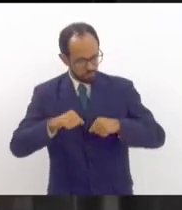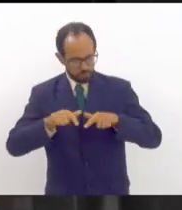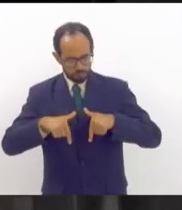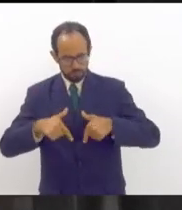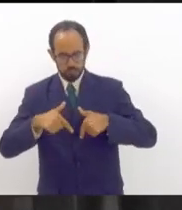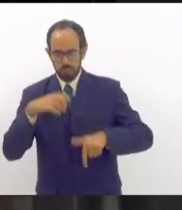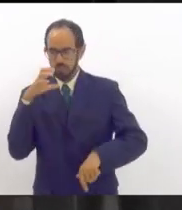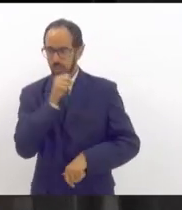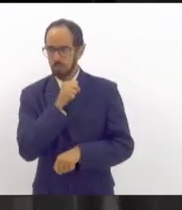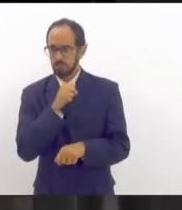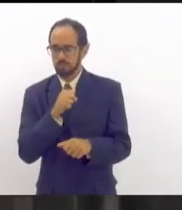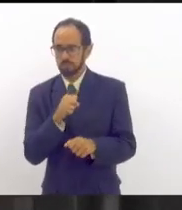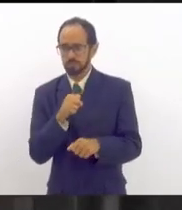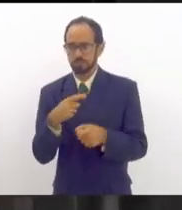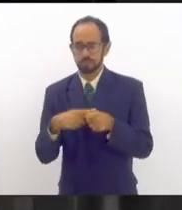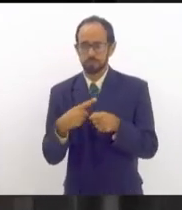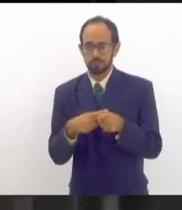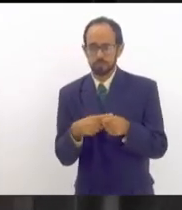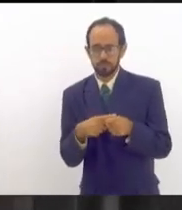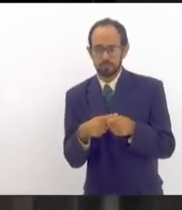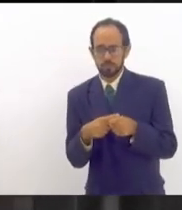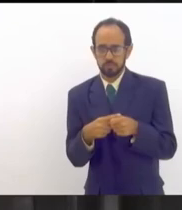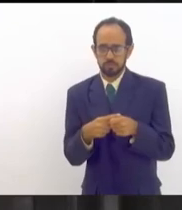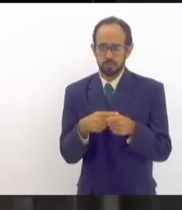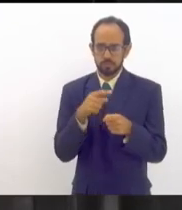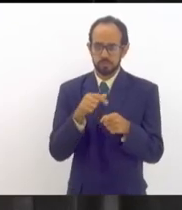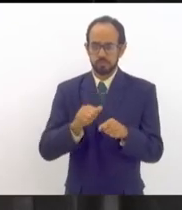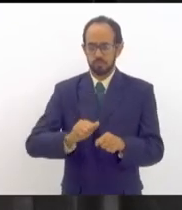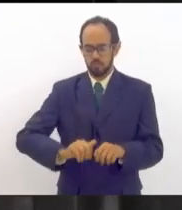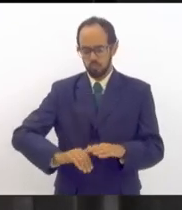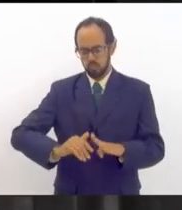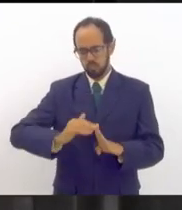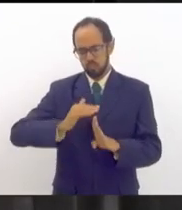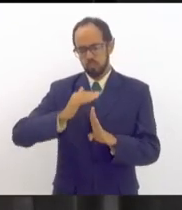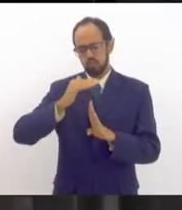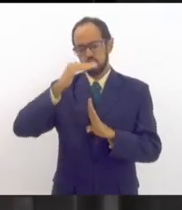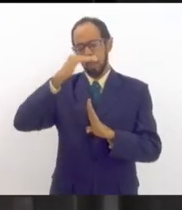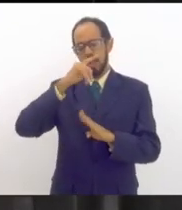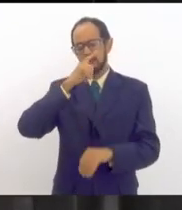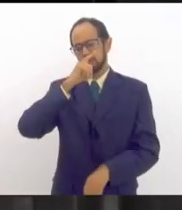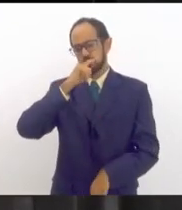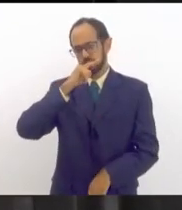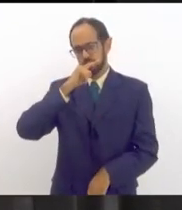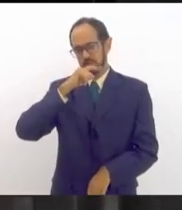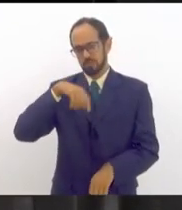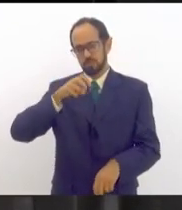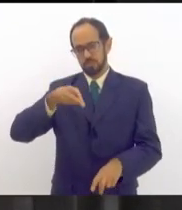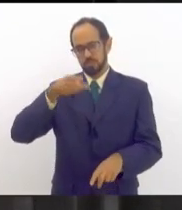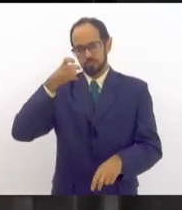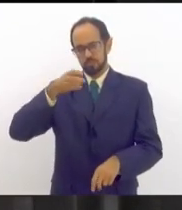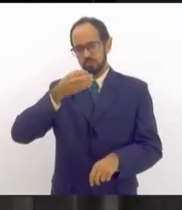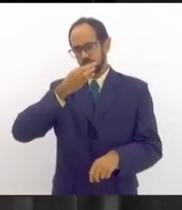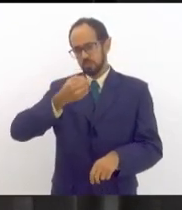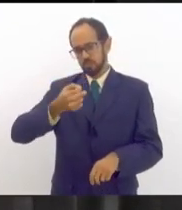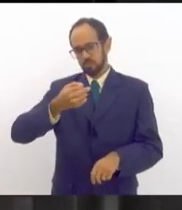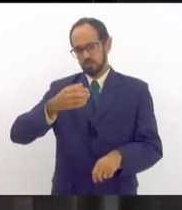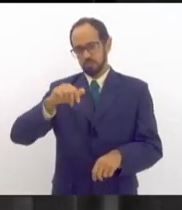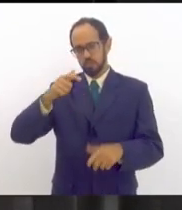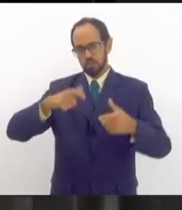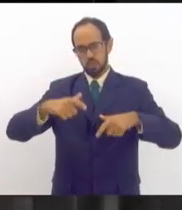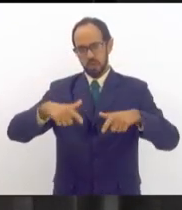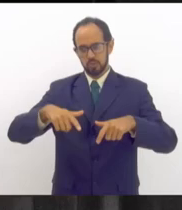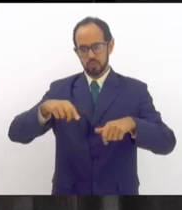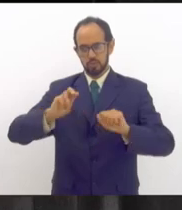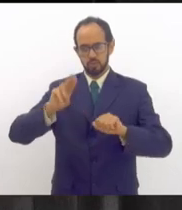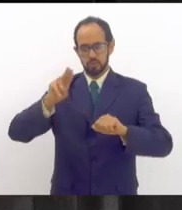a cidade ficou debaixo da água novamente então a gente tá ouvindo relatos de locais que não tiveram